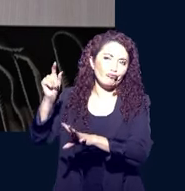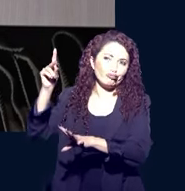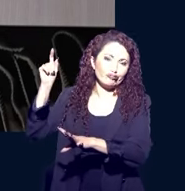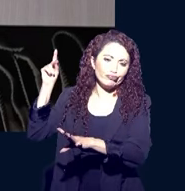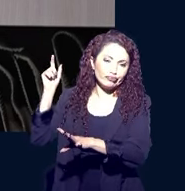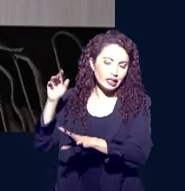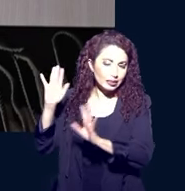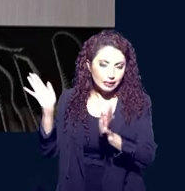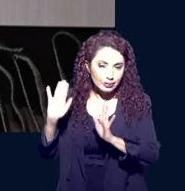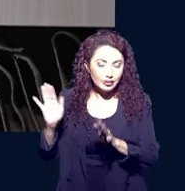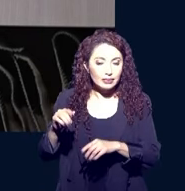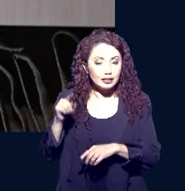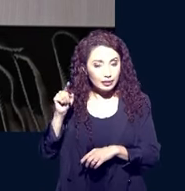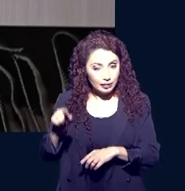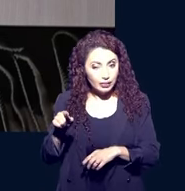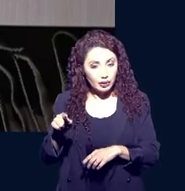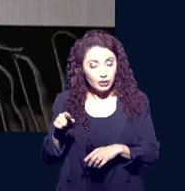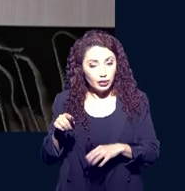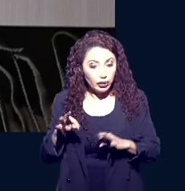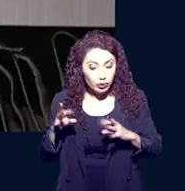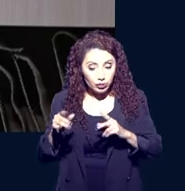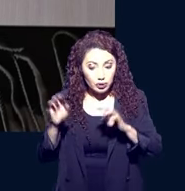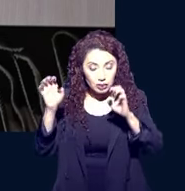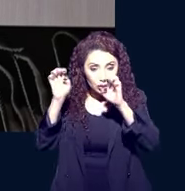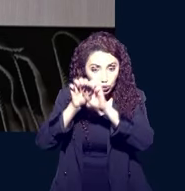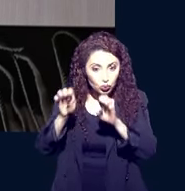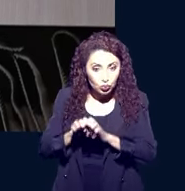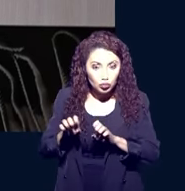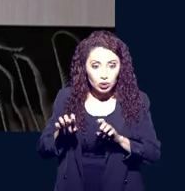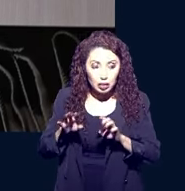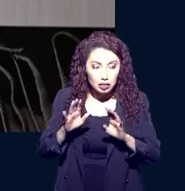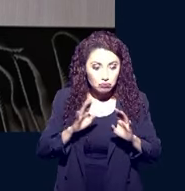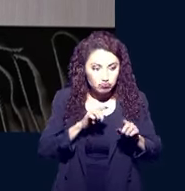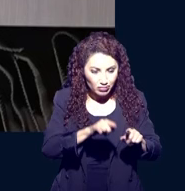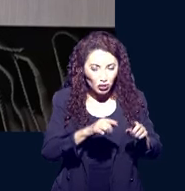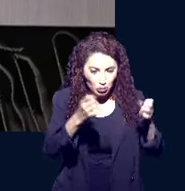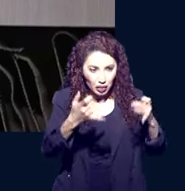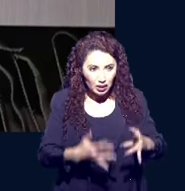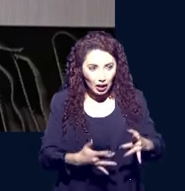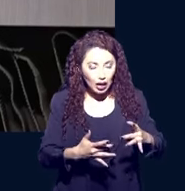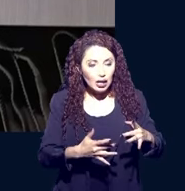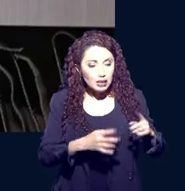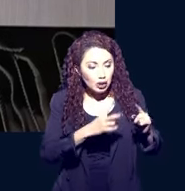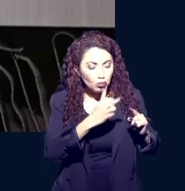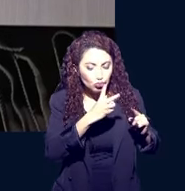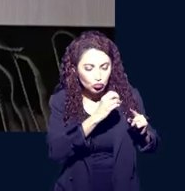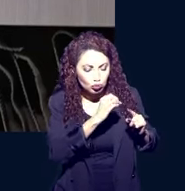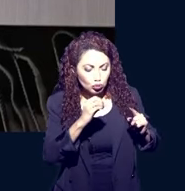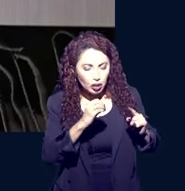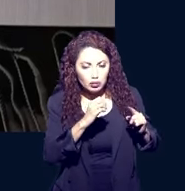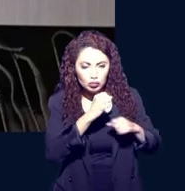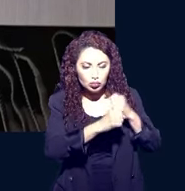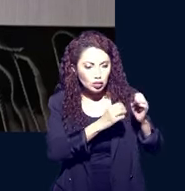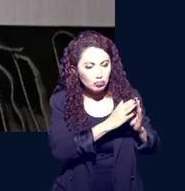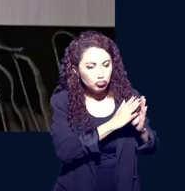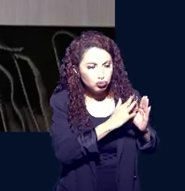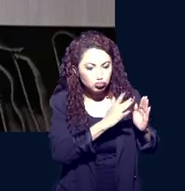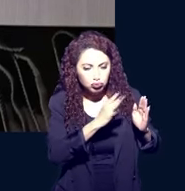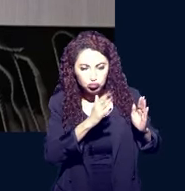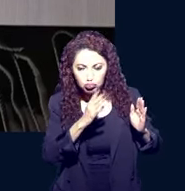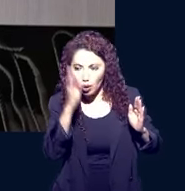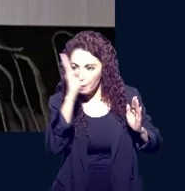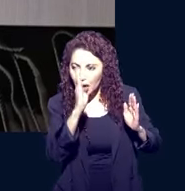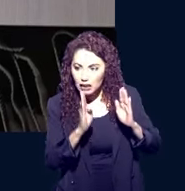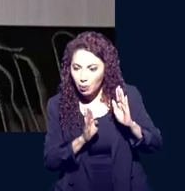superestrutura que acabo de mencionar em pouco mais de 200 anos o Brasil se tornou uma das 10 maiores economias do